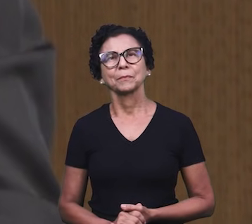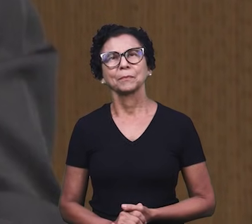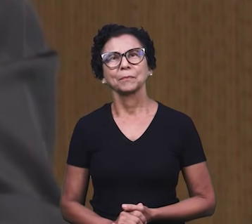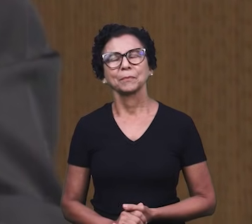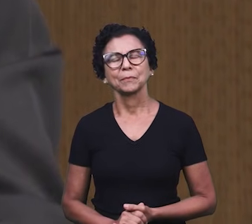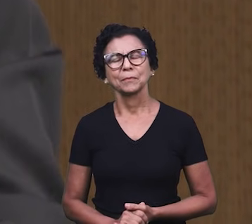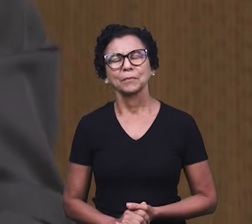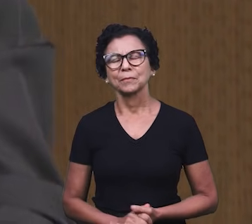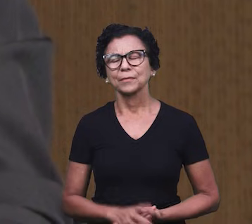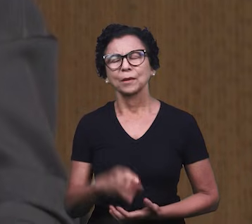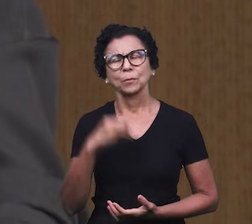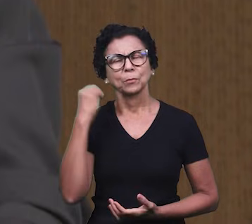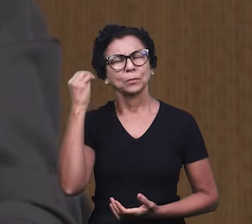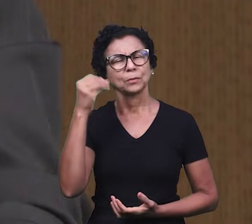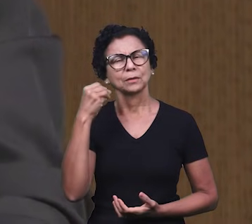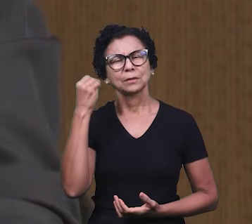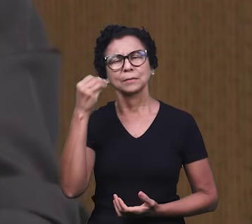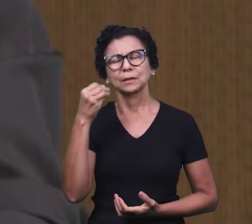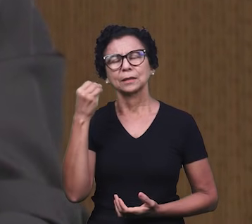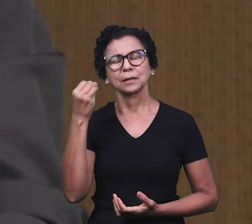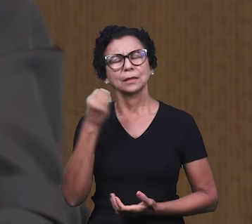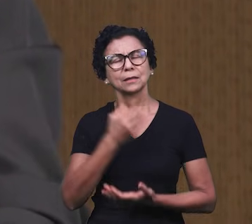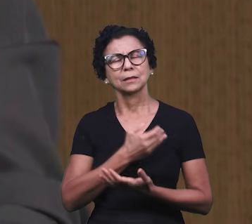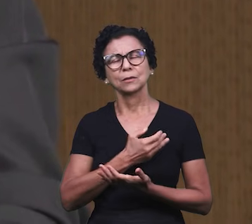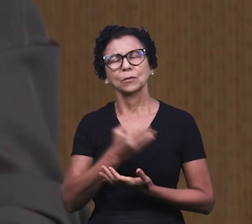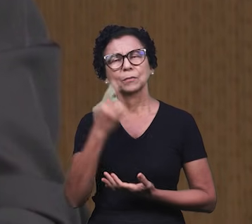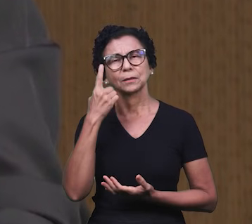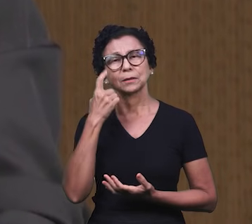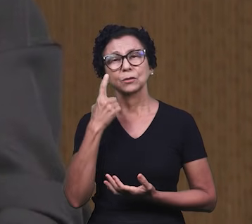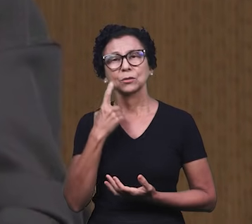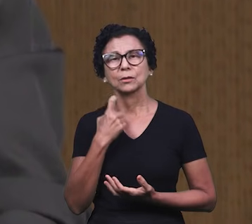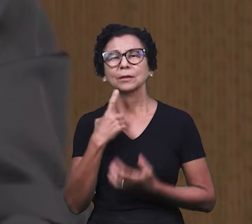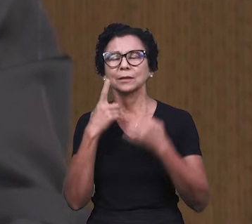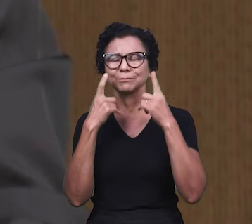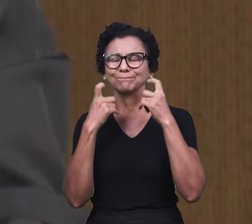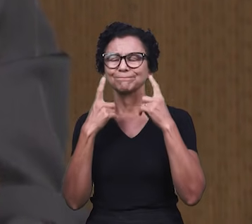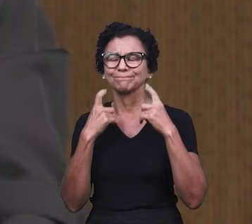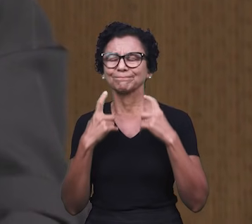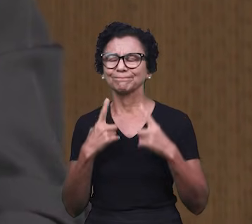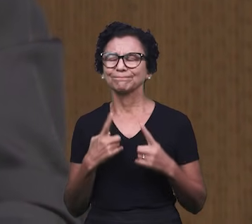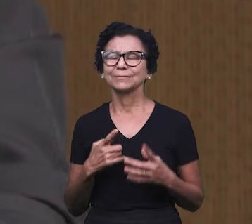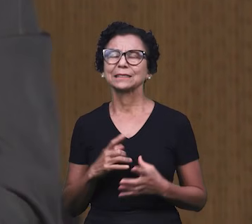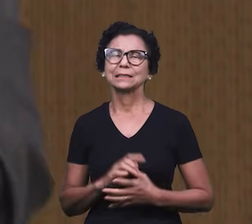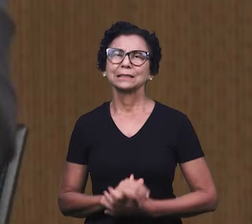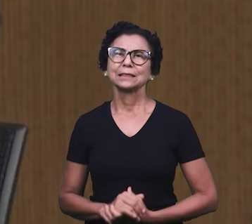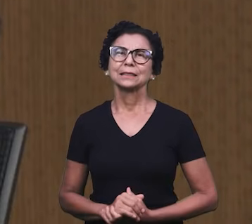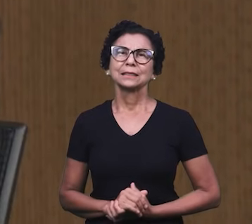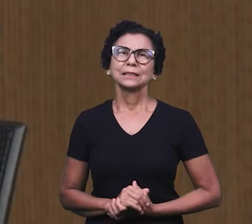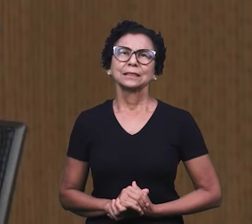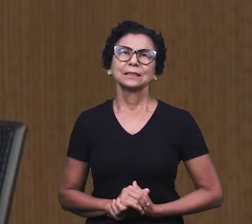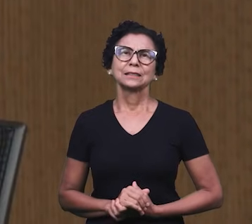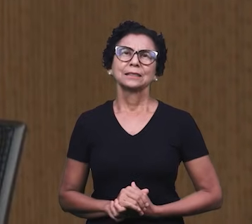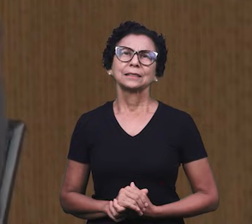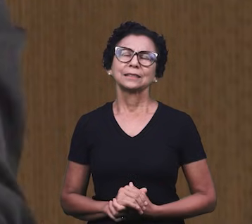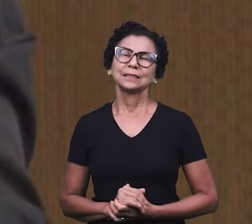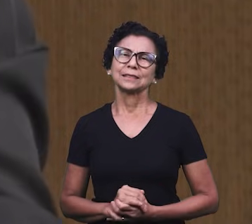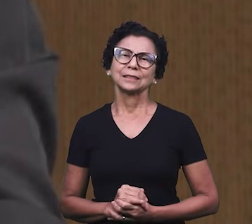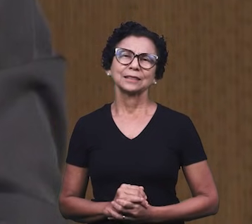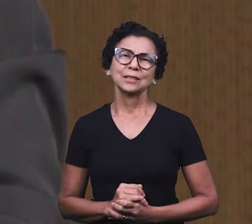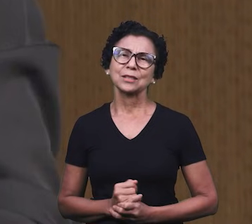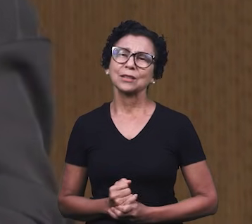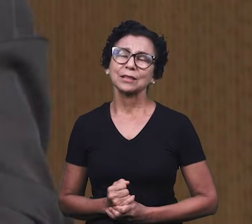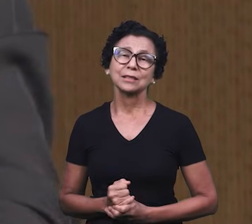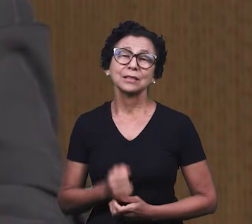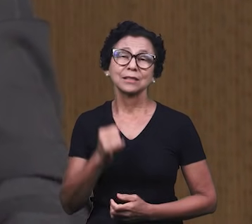muitas experiências, coisas maravilhosas, coisas assim de chorar, né? De a gente se quebrantar e ver assim, só por essa pessoa já valeu a